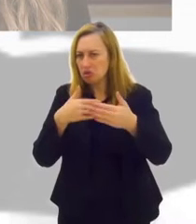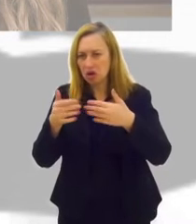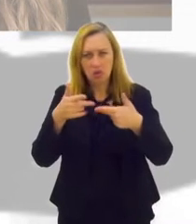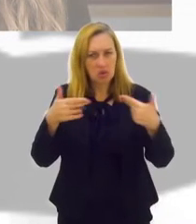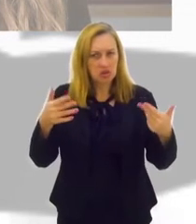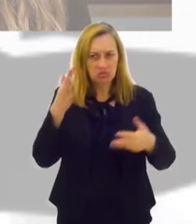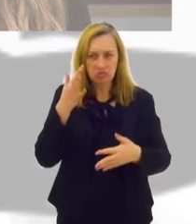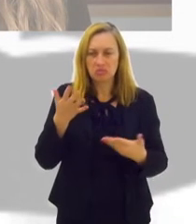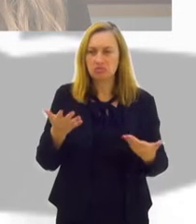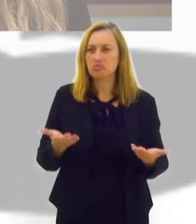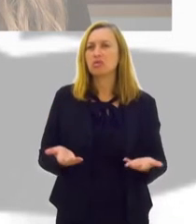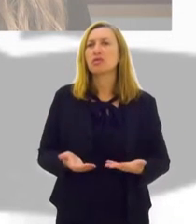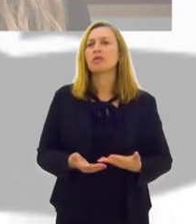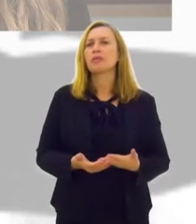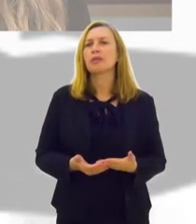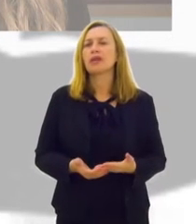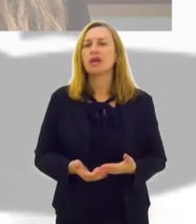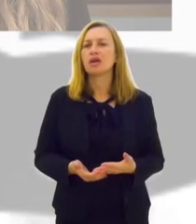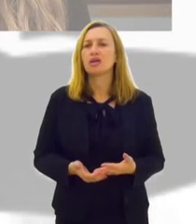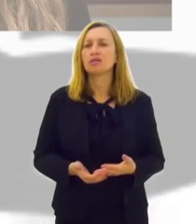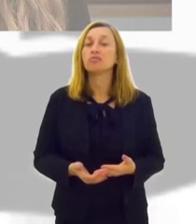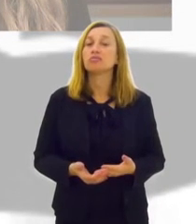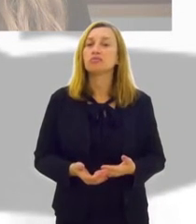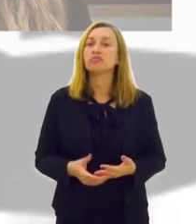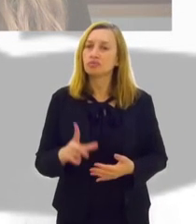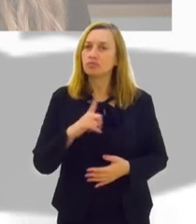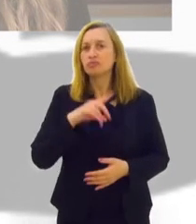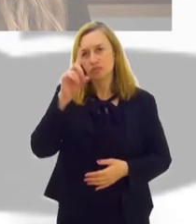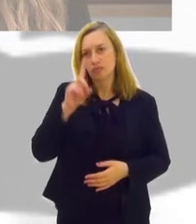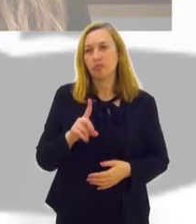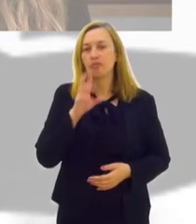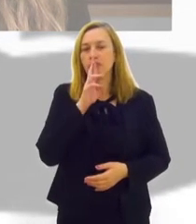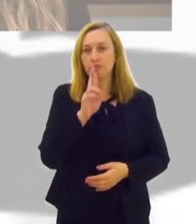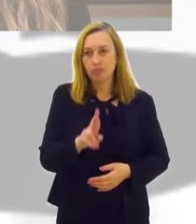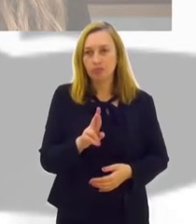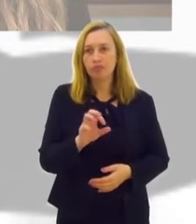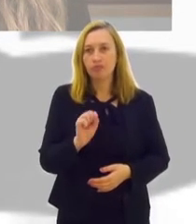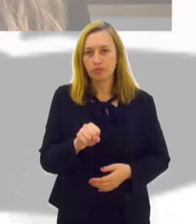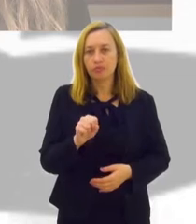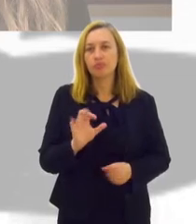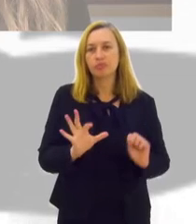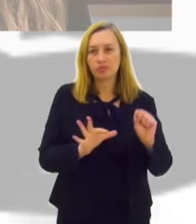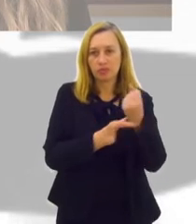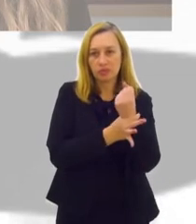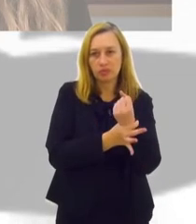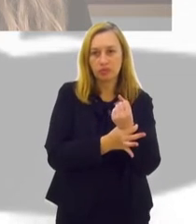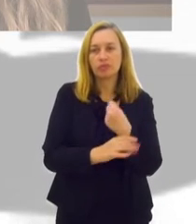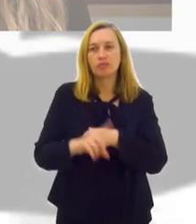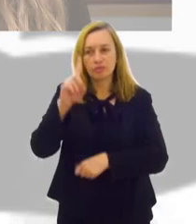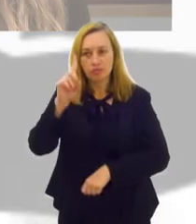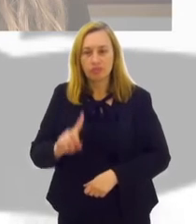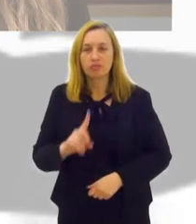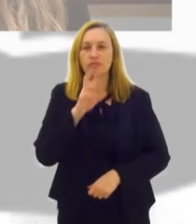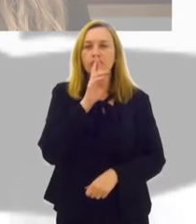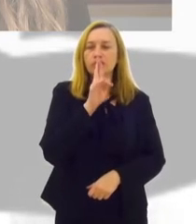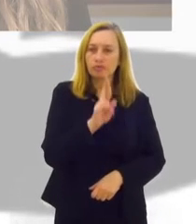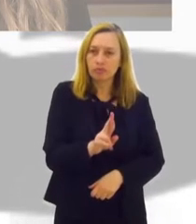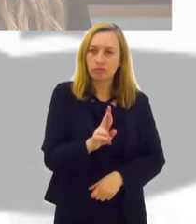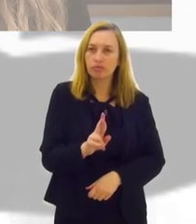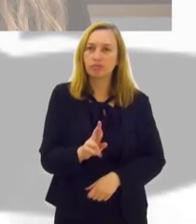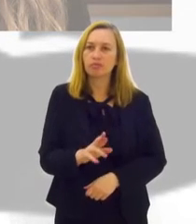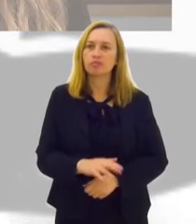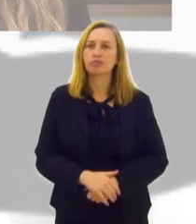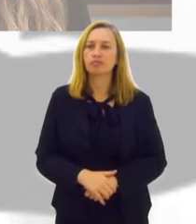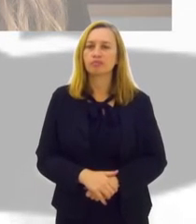for calunioso ou difamatório, tem direito de resposta, é assegurado o direito de